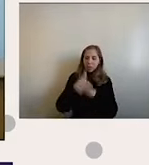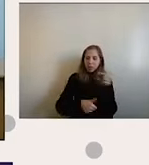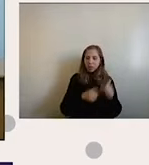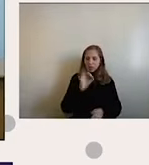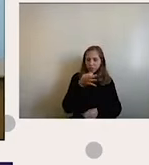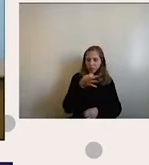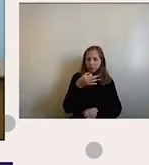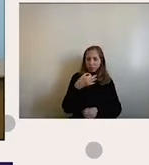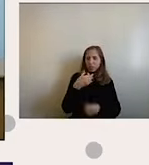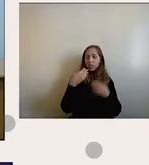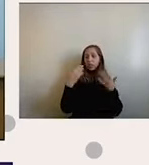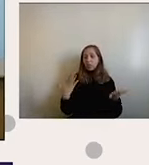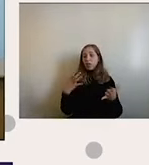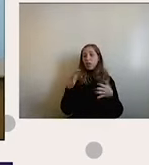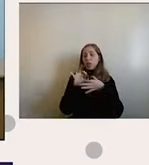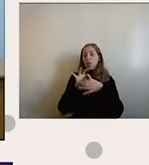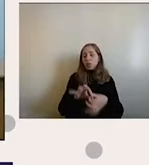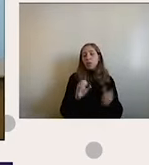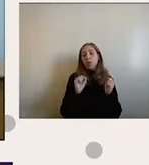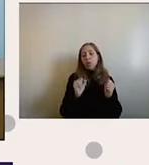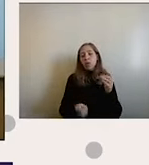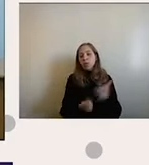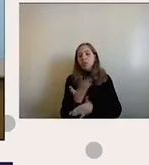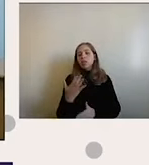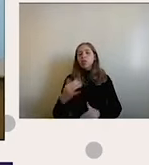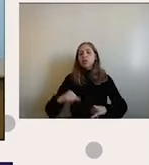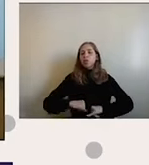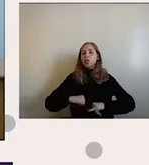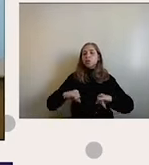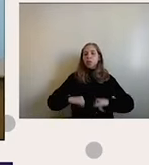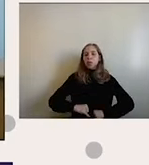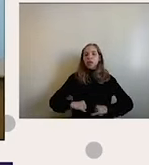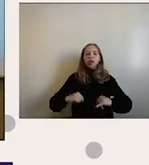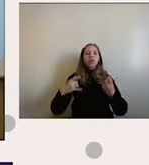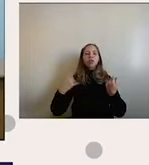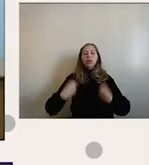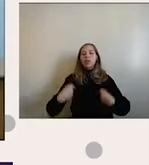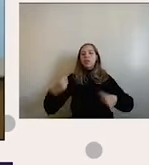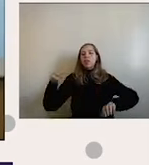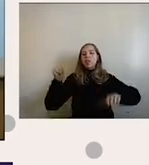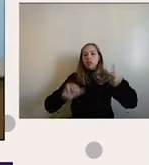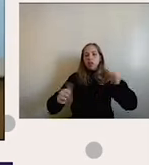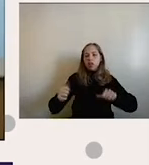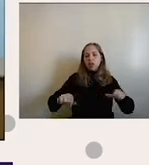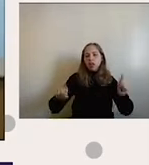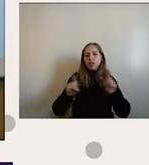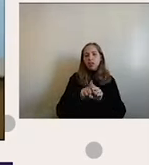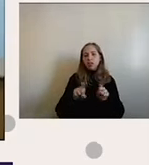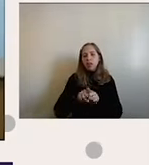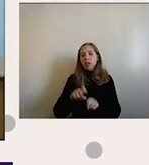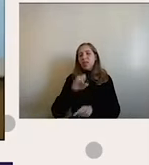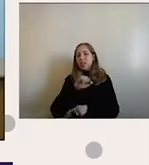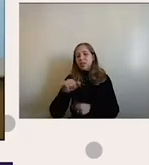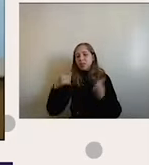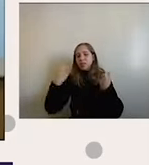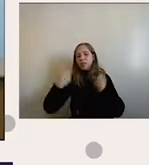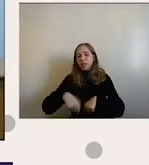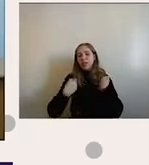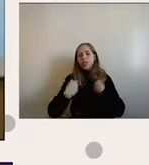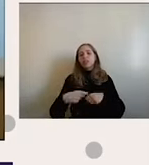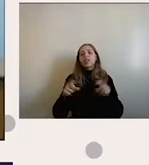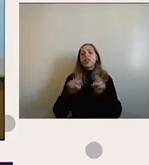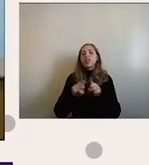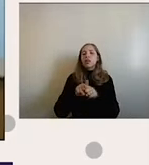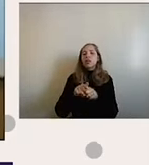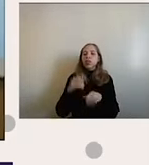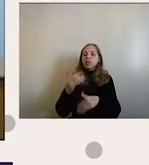pode haver um sofrimento que precisa ser avaliado, e aí, se for necessário, fazer o próprio reencaminhamento para o